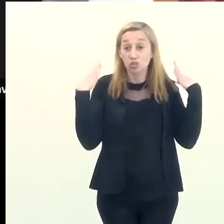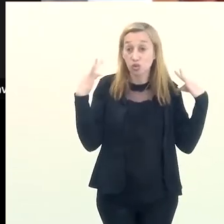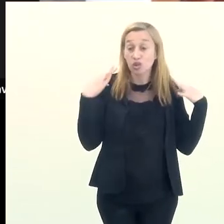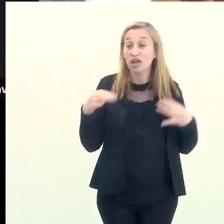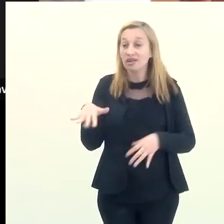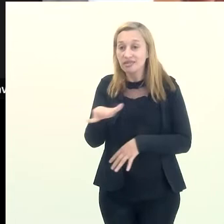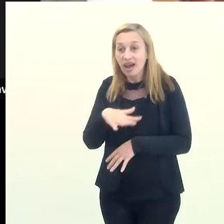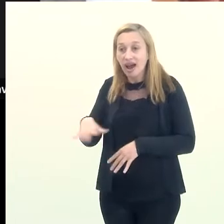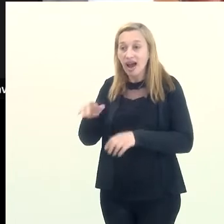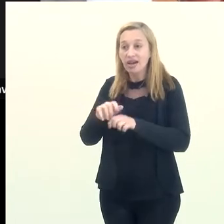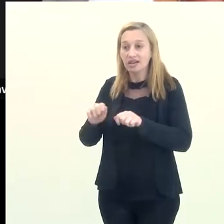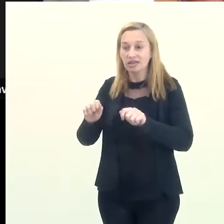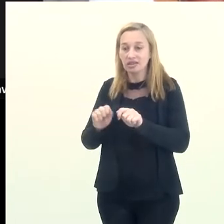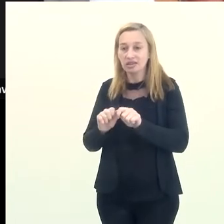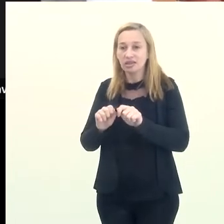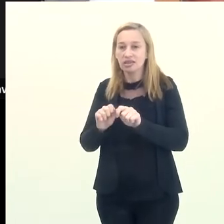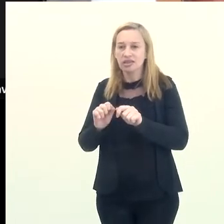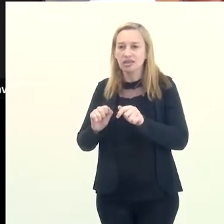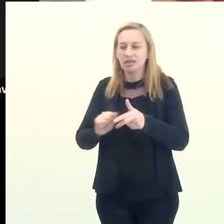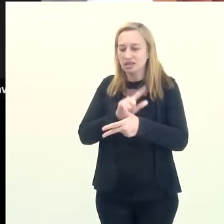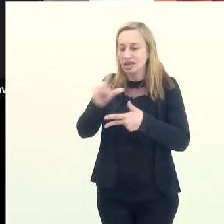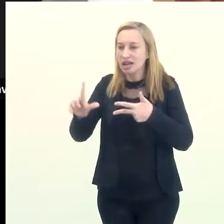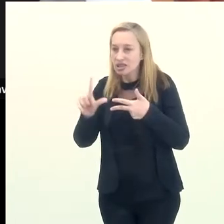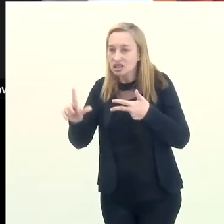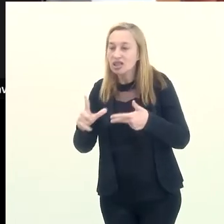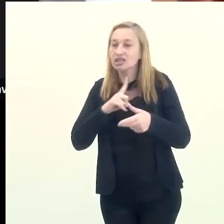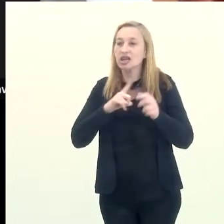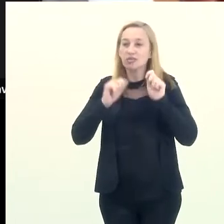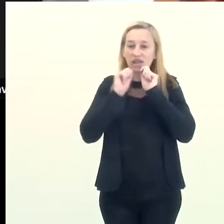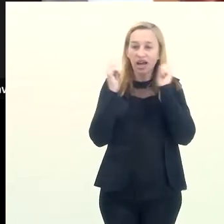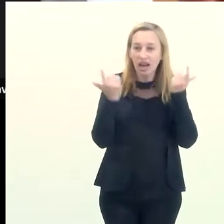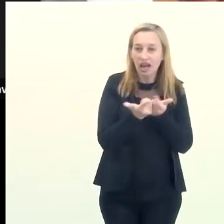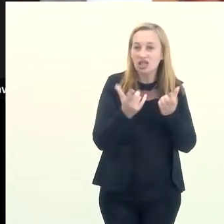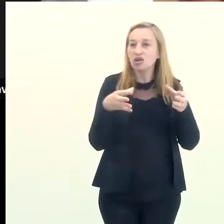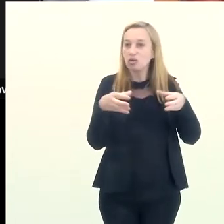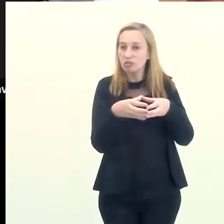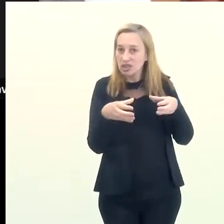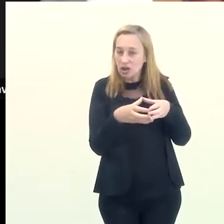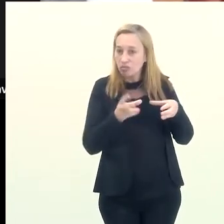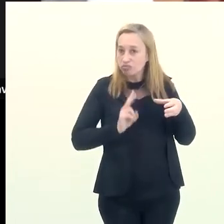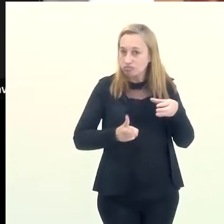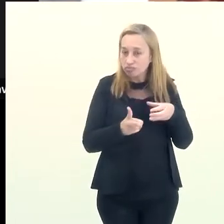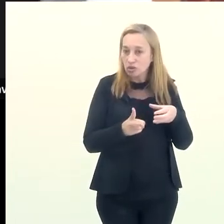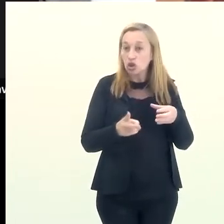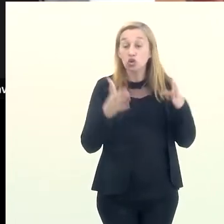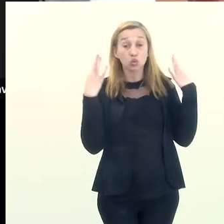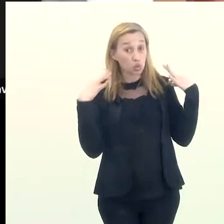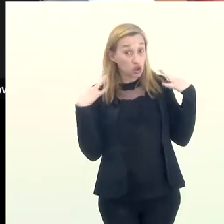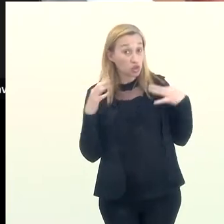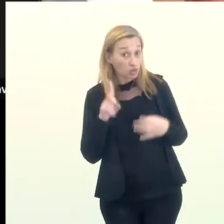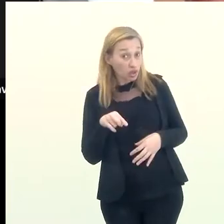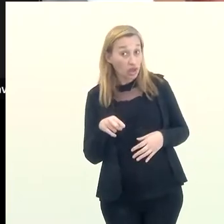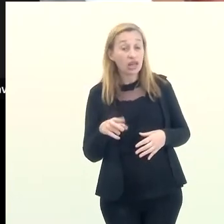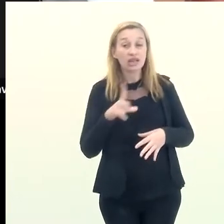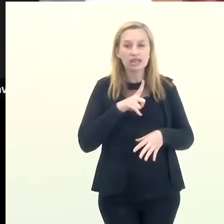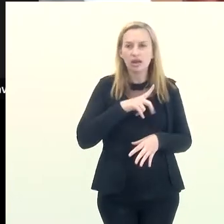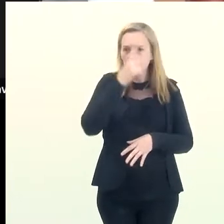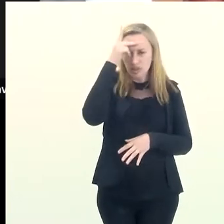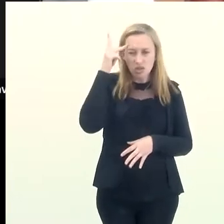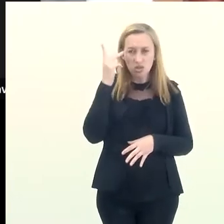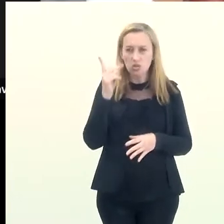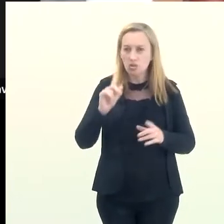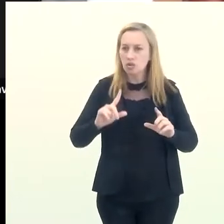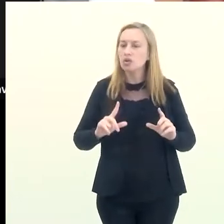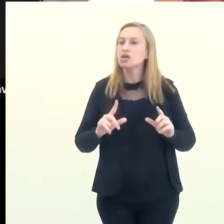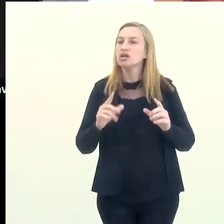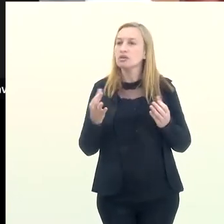Turismo. Na área do Legislativo, nós temos na Alerja a Comissão Permanente de Turismo, né, que tem